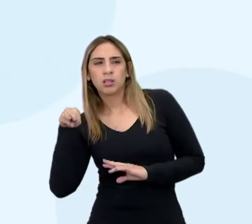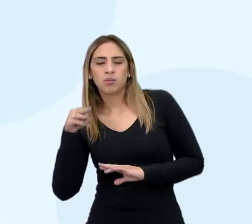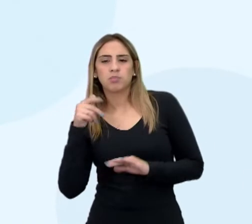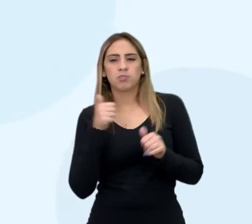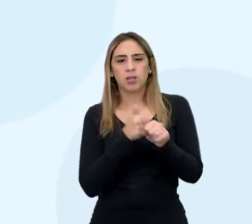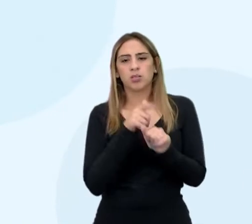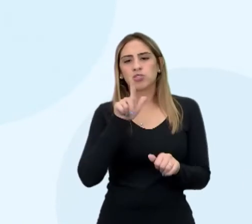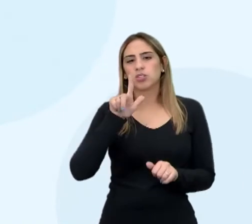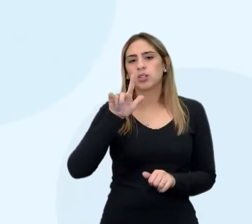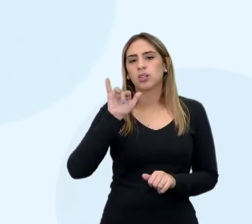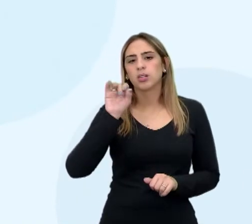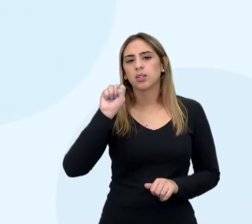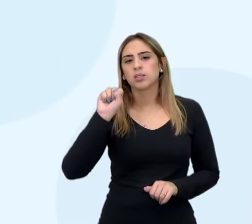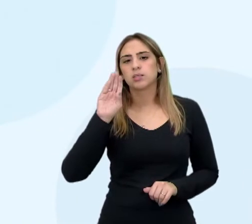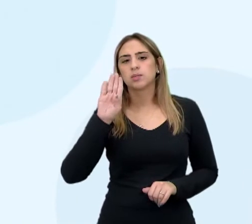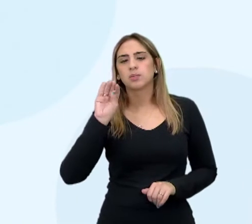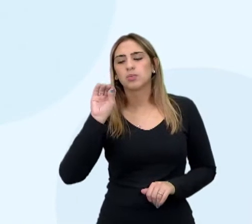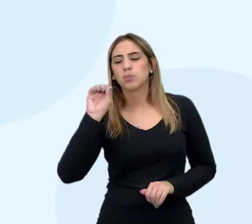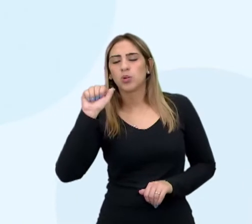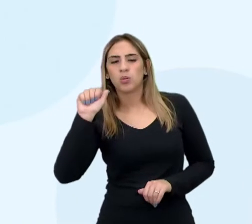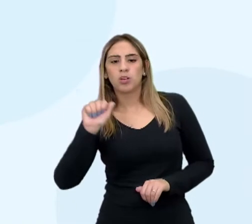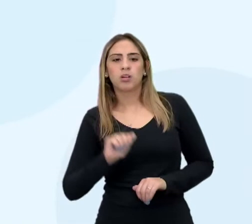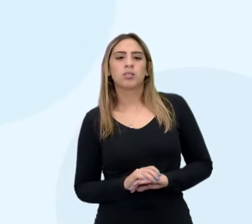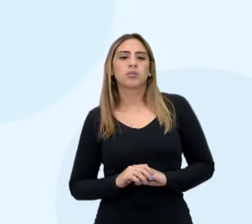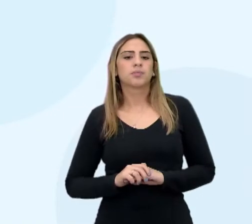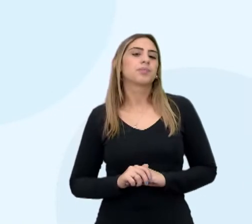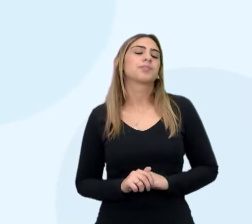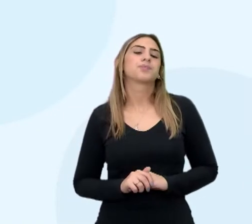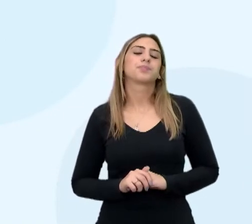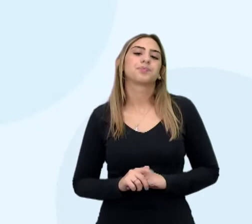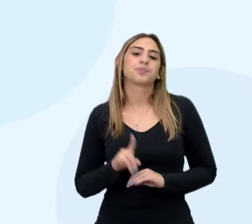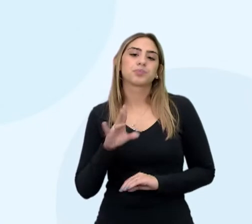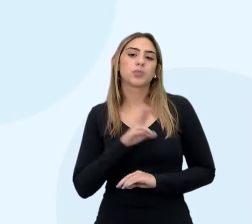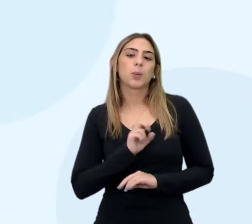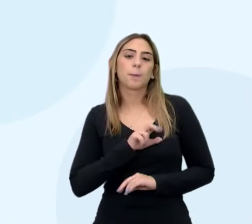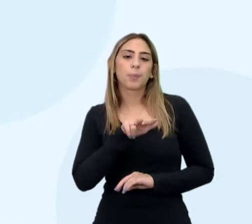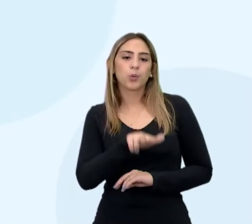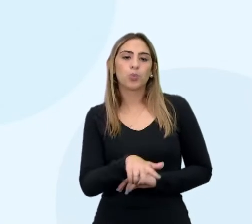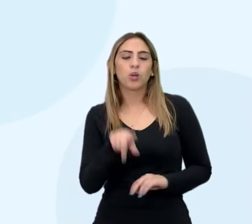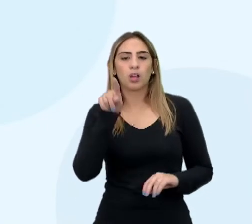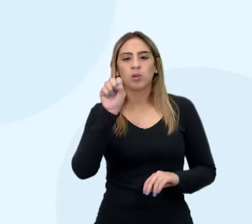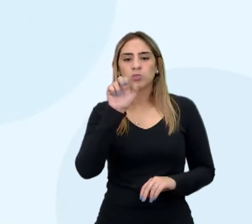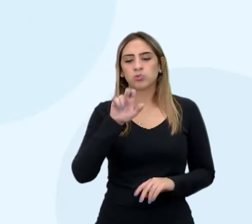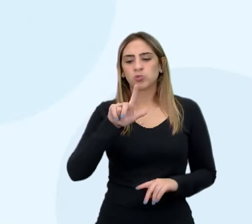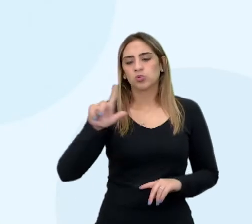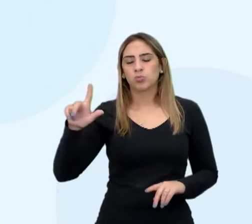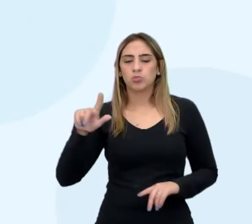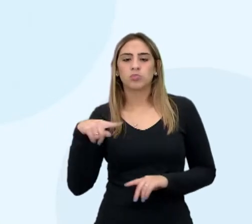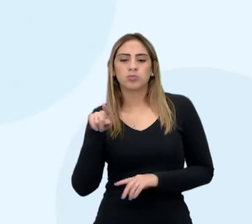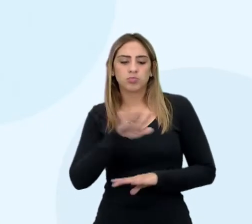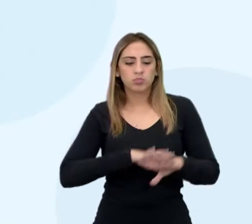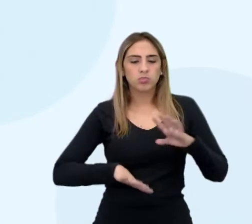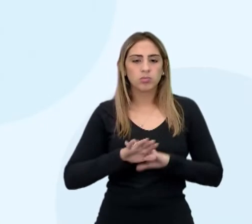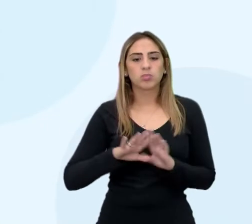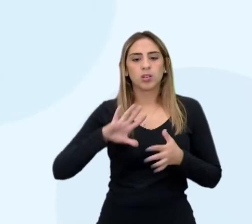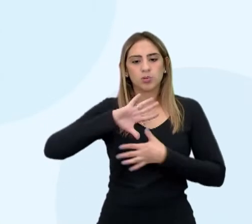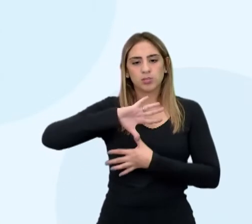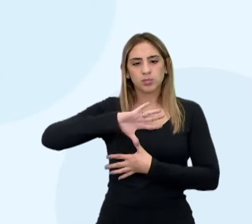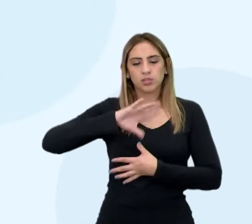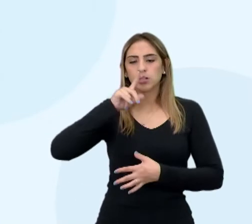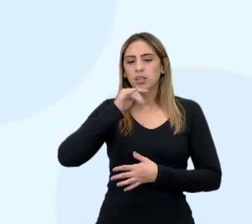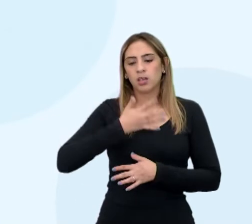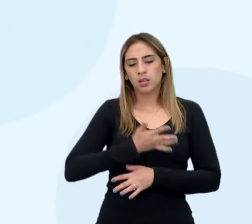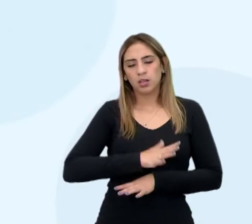Lisboa, né? Na região sudoeste de Portugal continental. E estava lá no meio do Oceano Atlântico, por isso